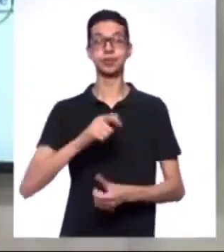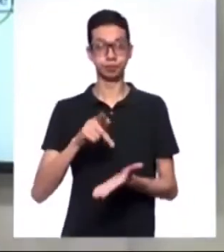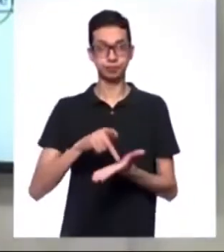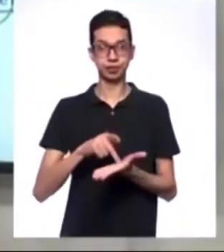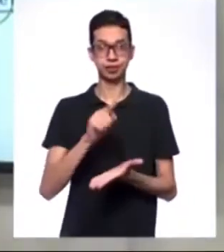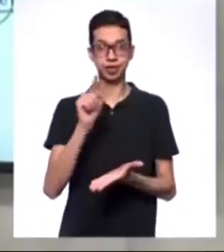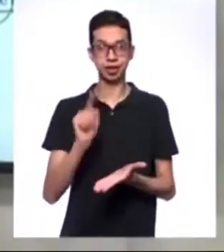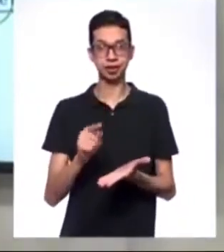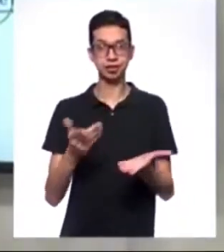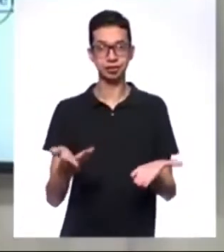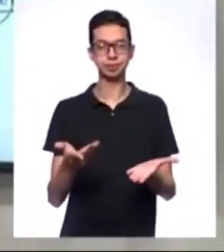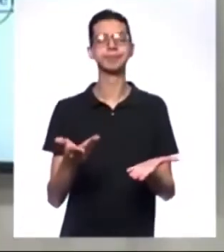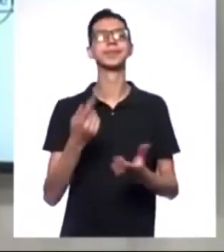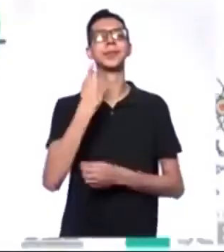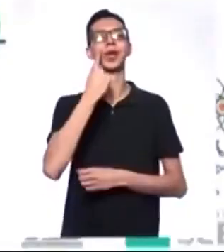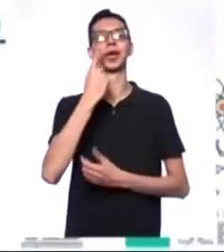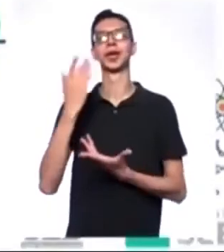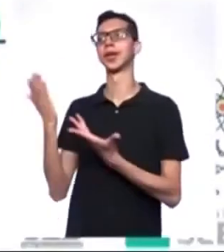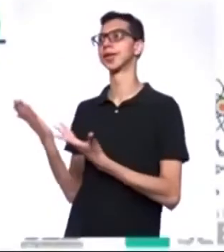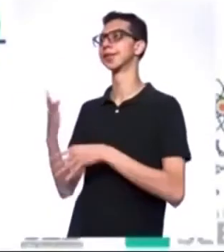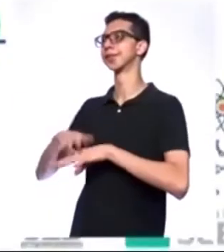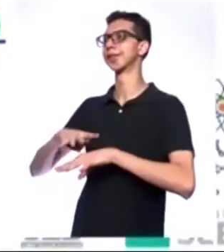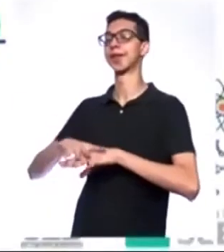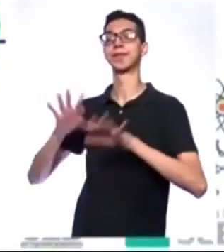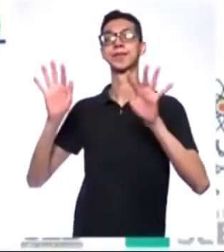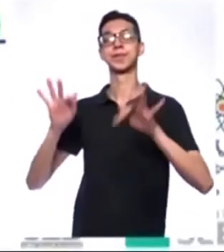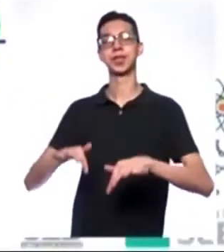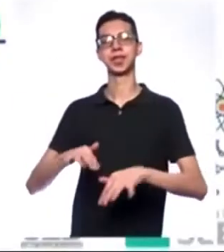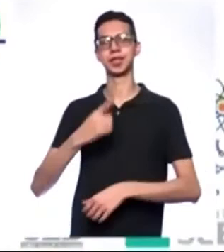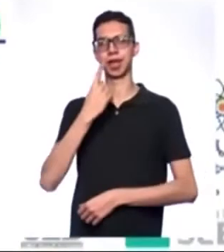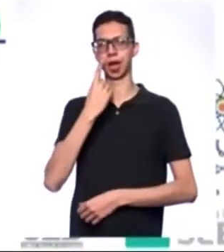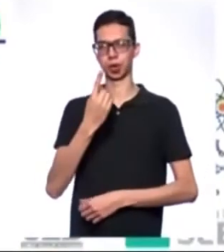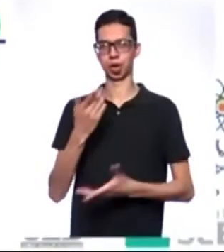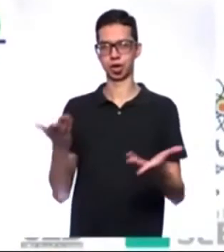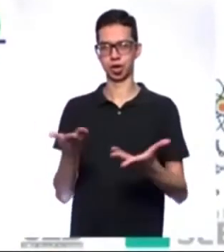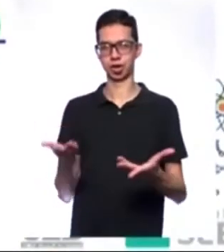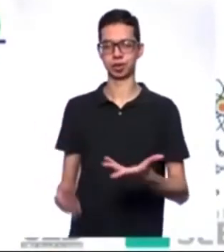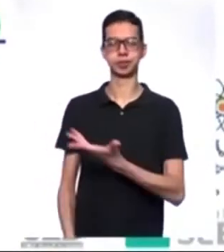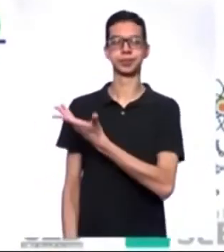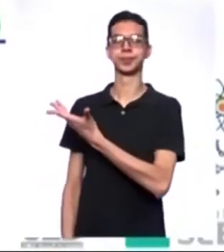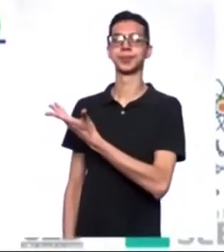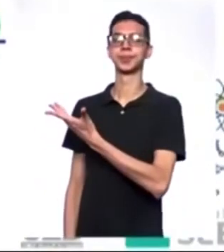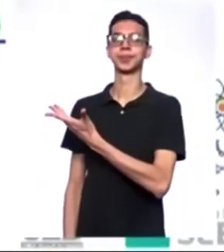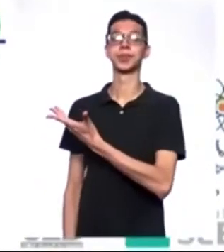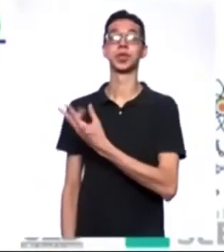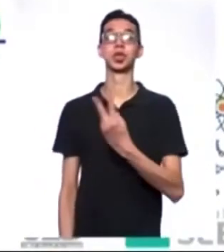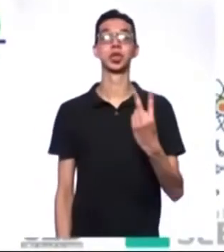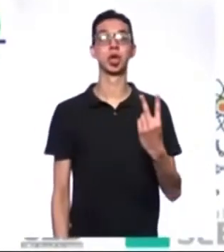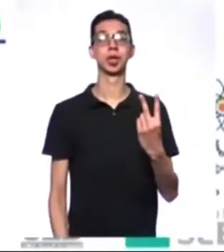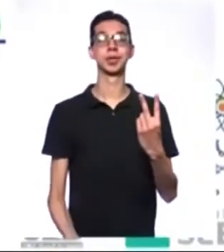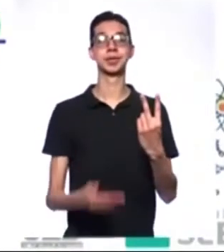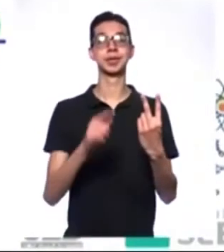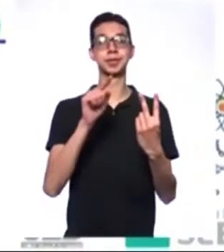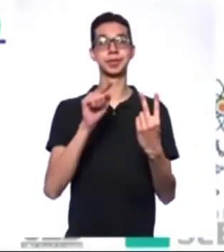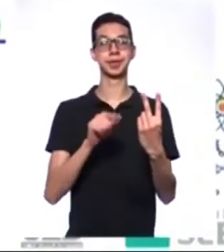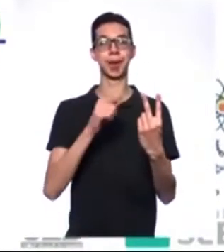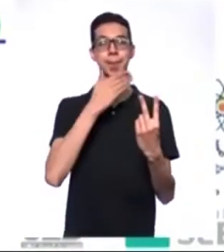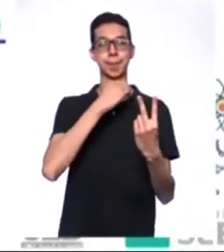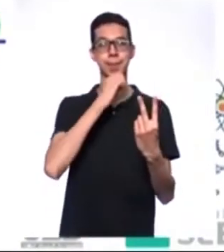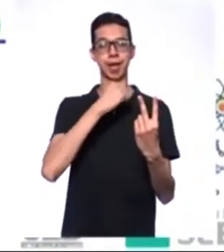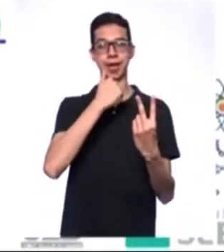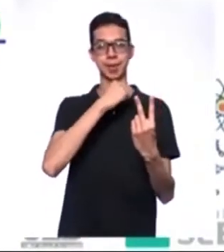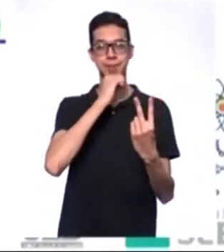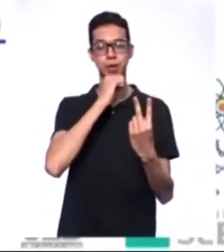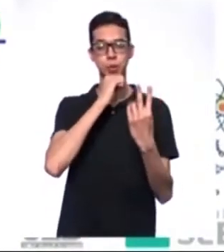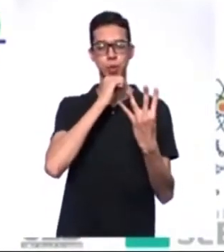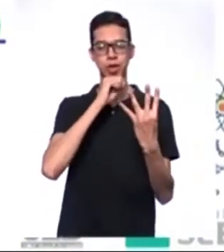gerou essa continha vão pra tela pra finalizar Olá 2 fatorial é a troca do pai e da mãe 4 fatorial é a troca dos